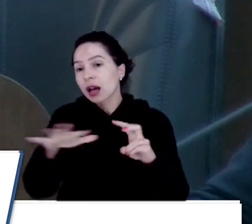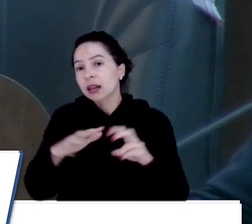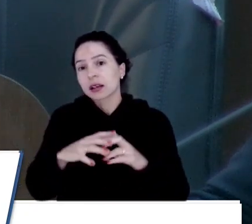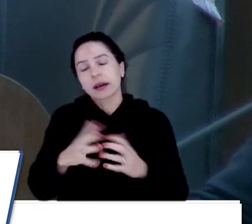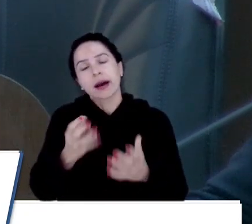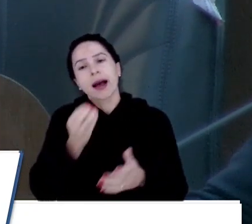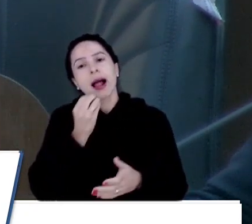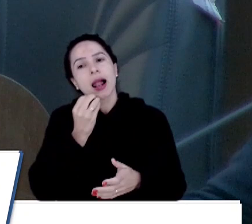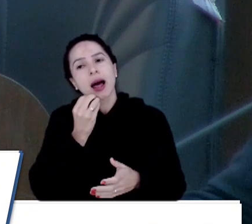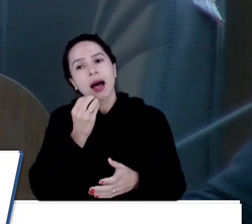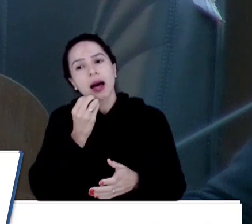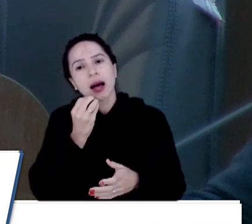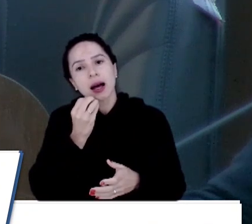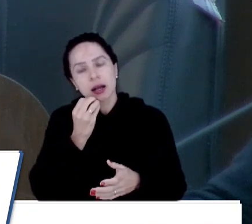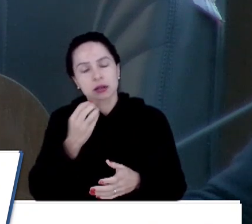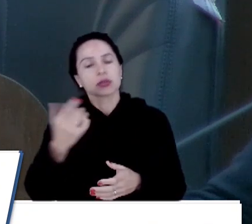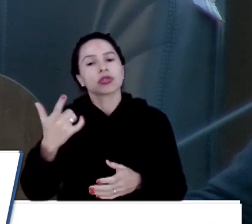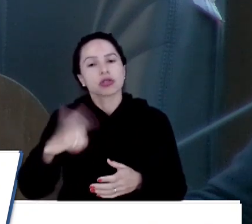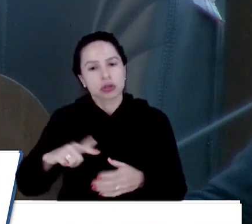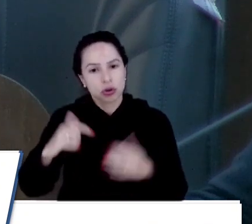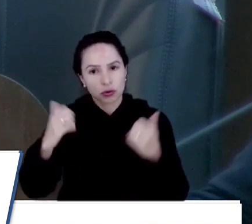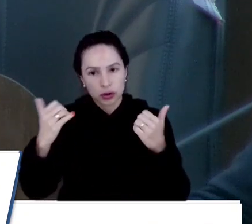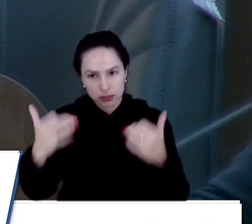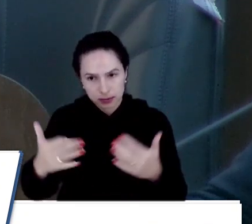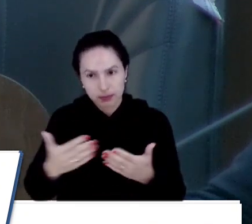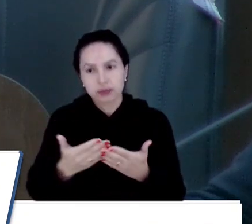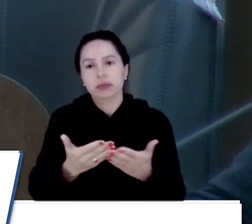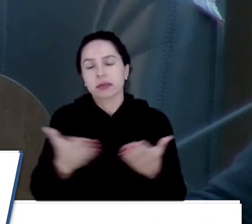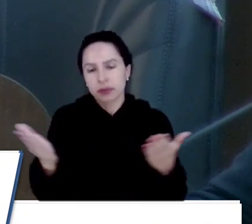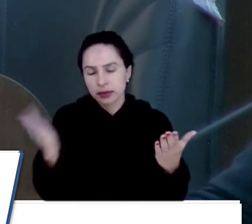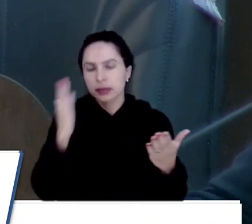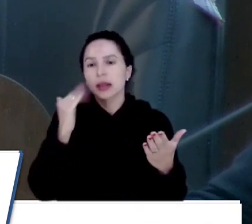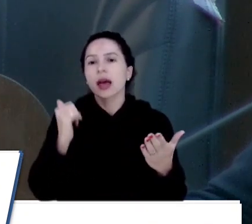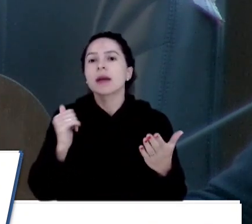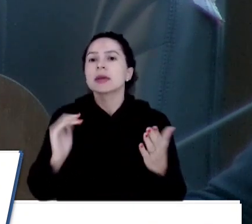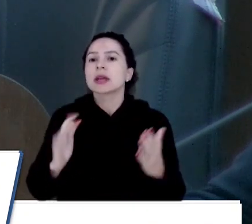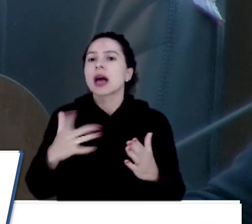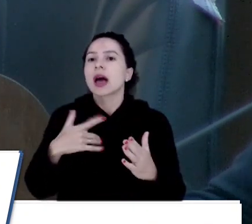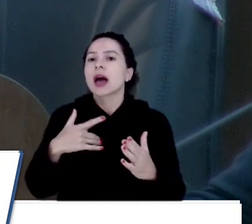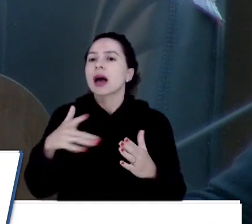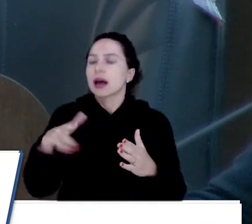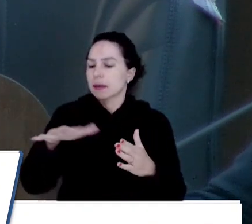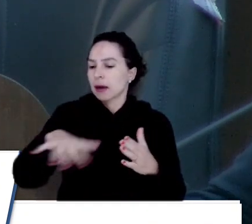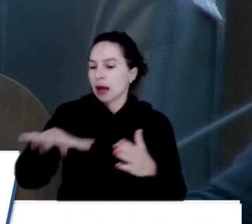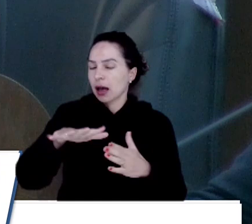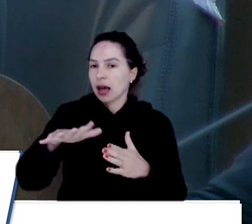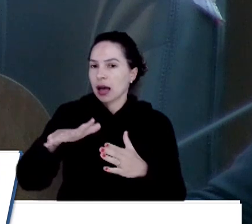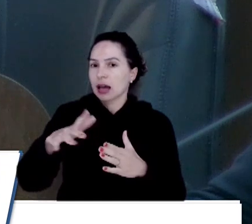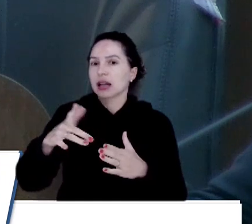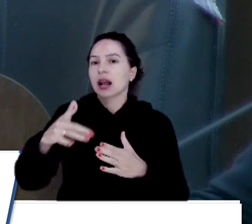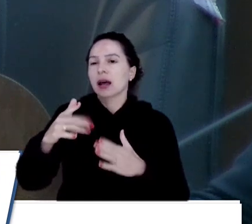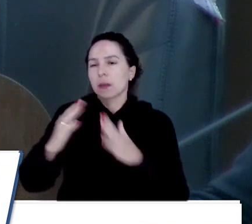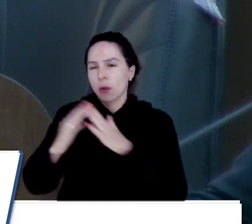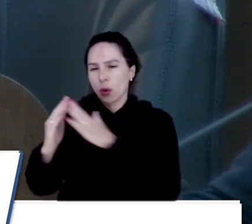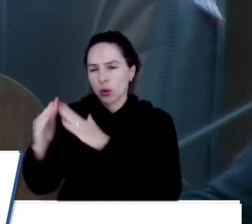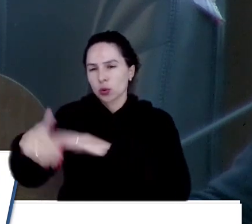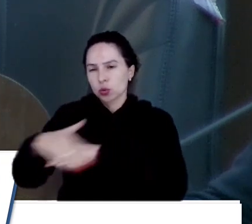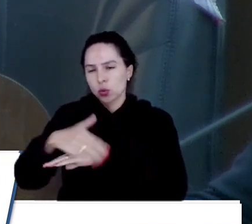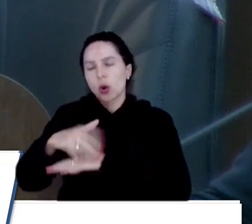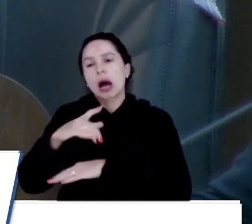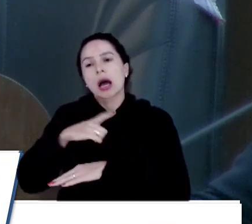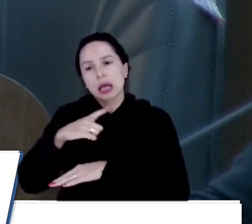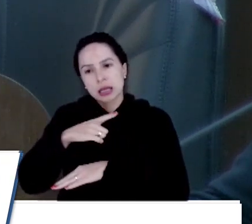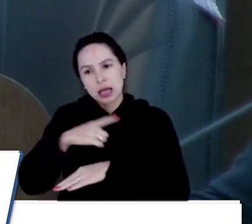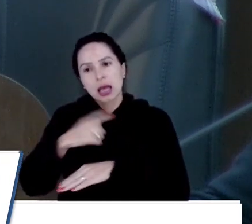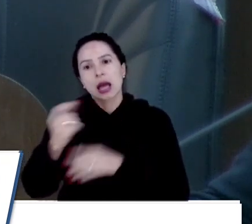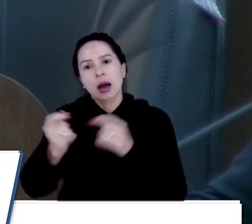Obviamente, vou repetir que Vossa Senhoria já sabe, no meio desses moradores de ruas, existem as pessoas que